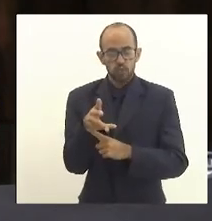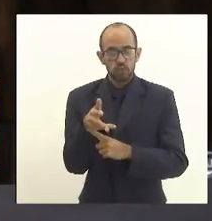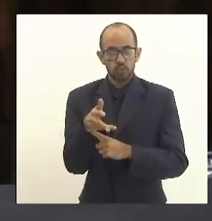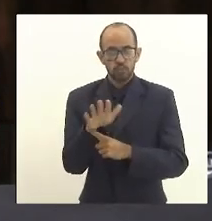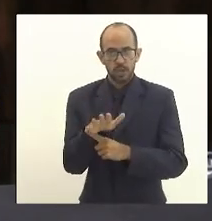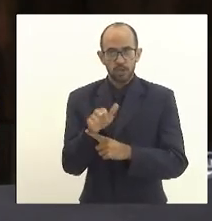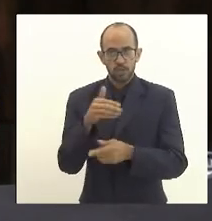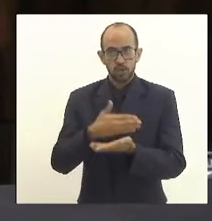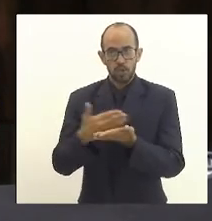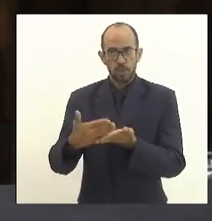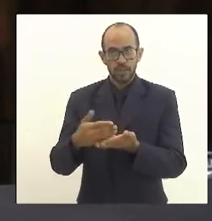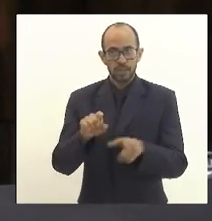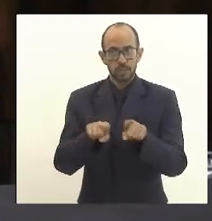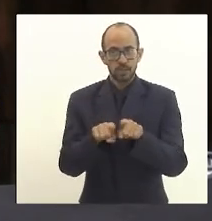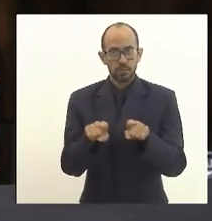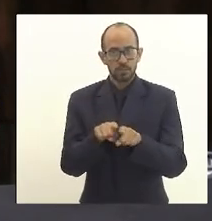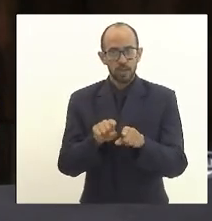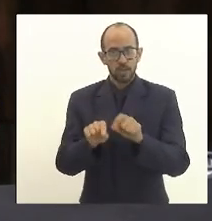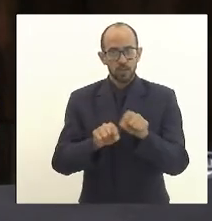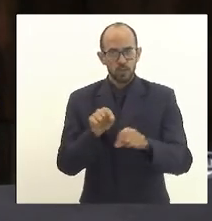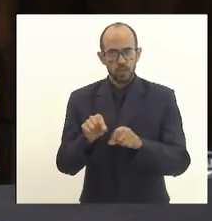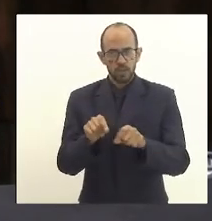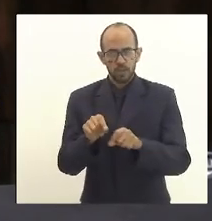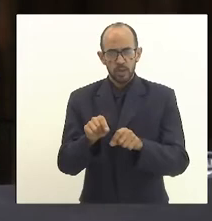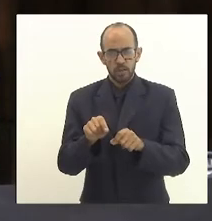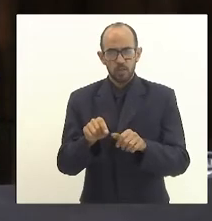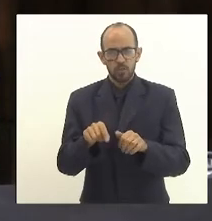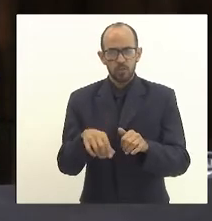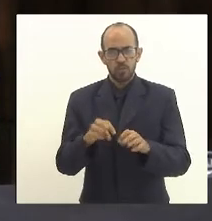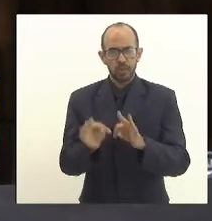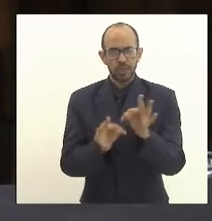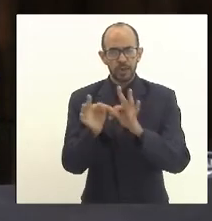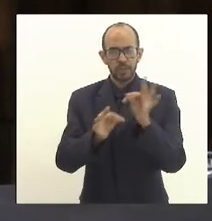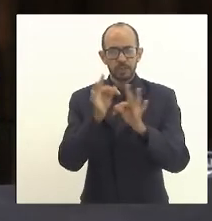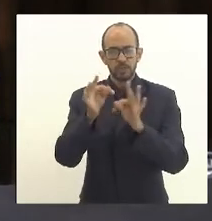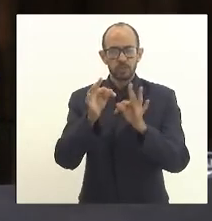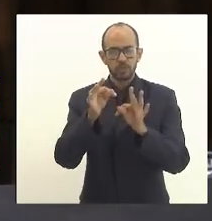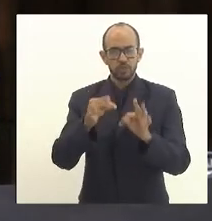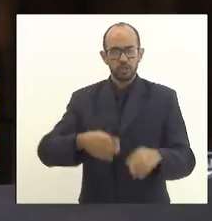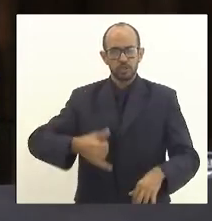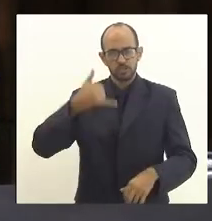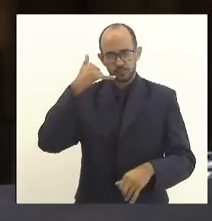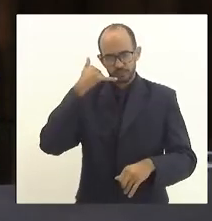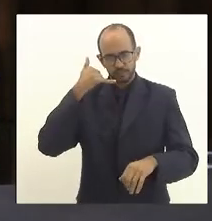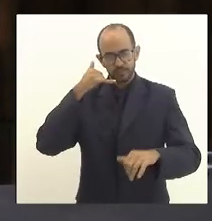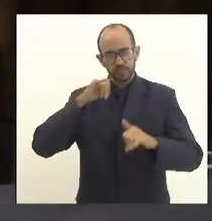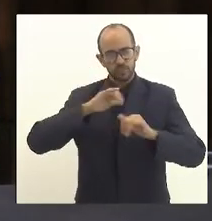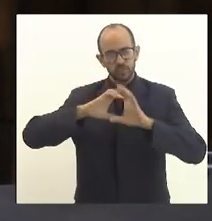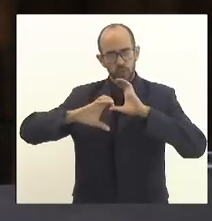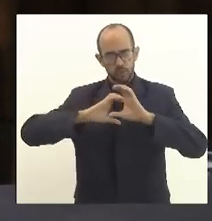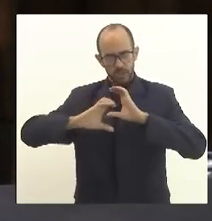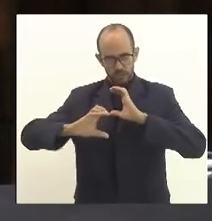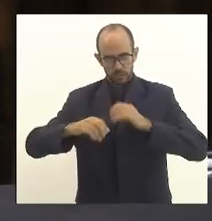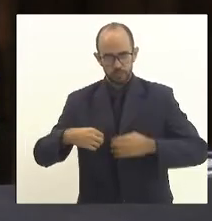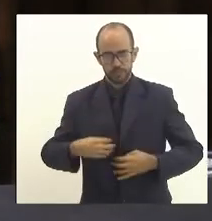numa seara de telecomunicações, o que aumenta a capacidade de receita desse projeto.